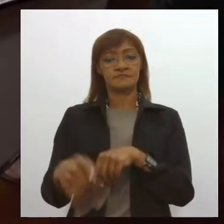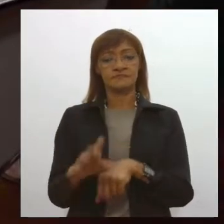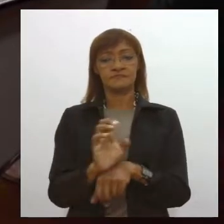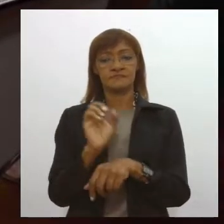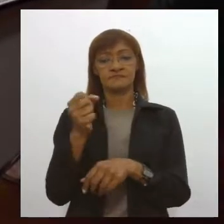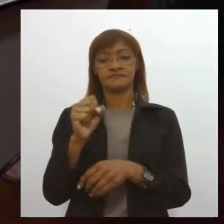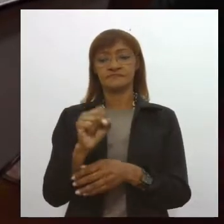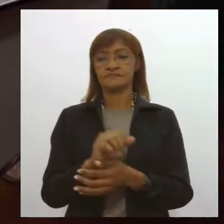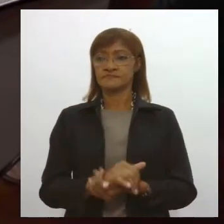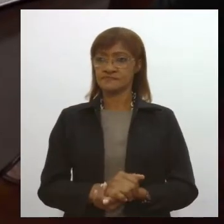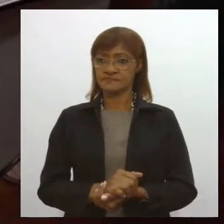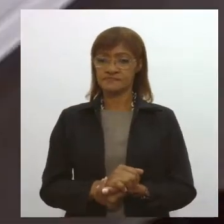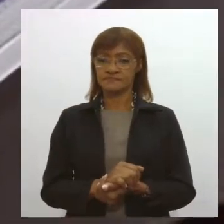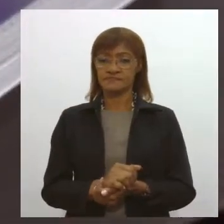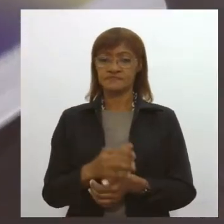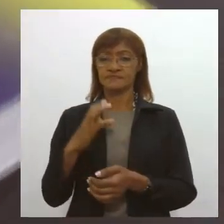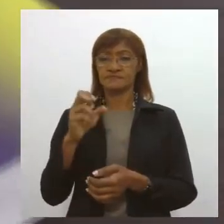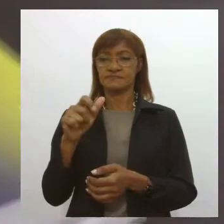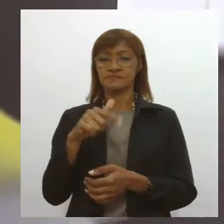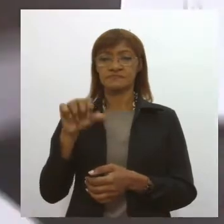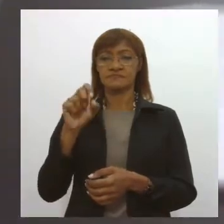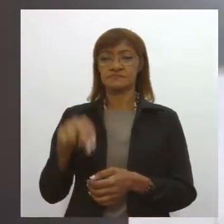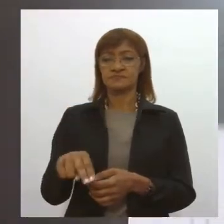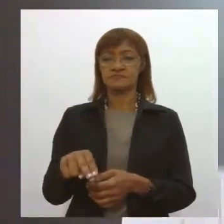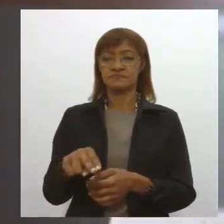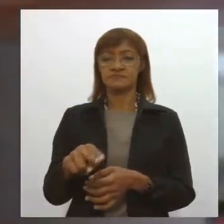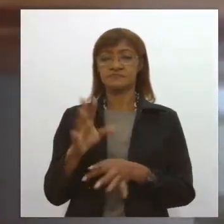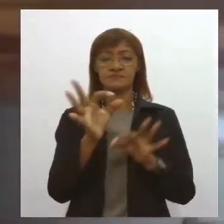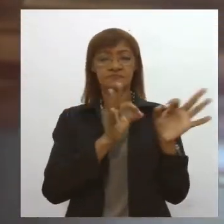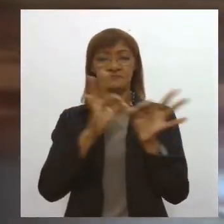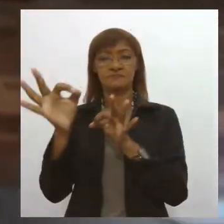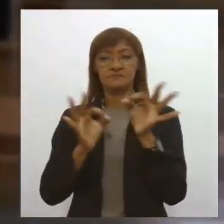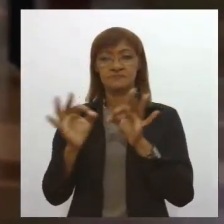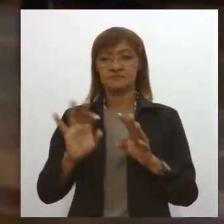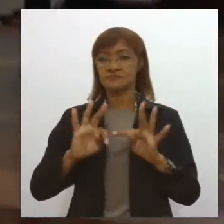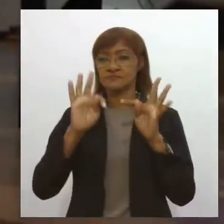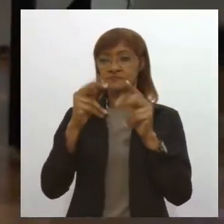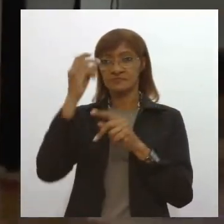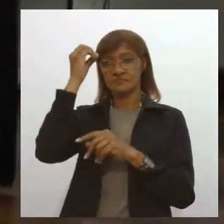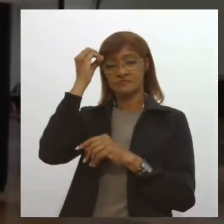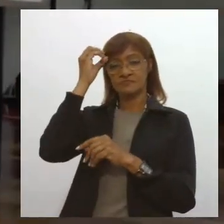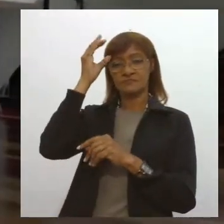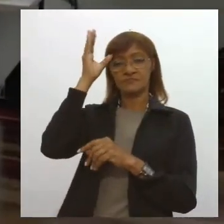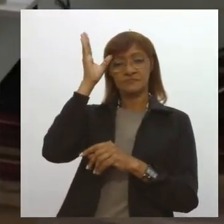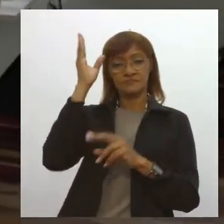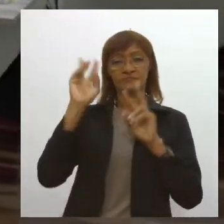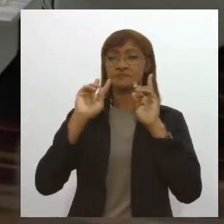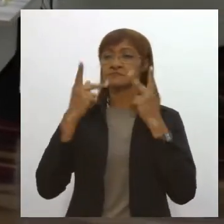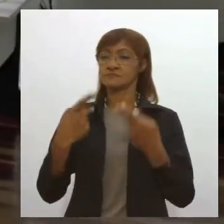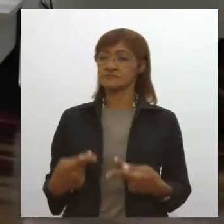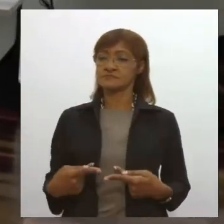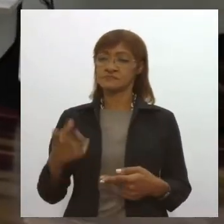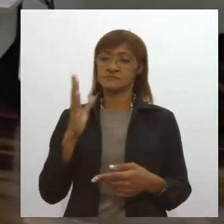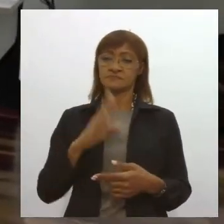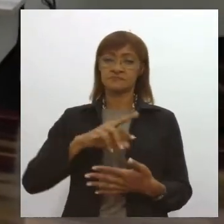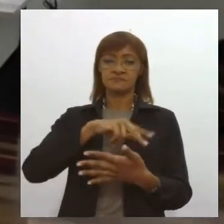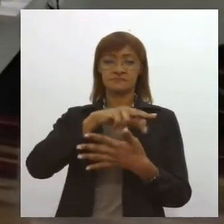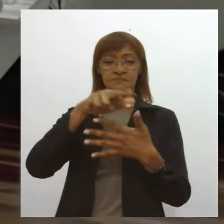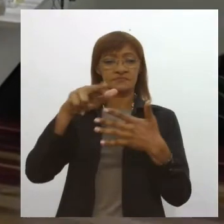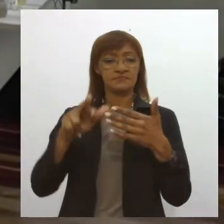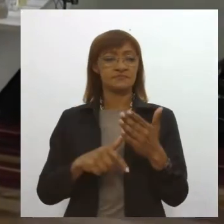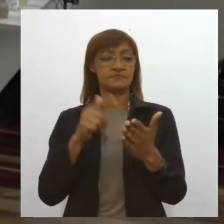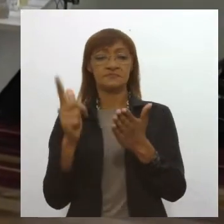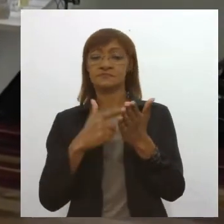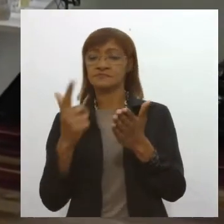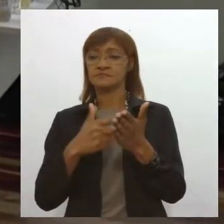Sergipe. Celson Íris conta que organizar o pensamento e o conhecimento da humanidade nessa diversidade de obras